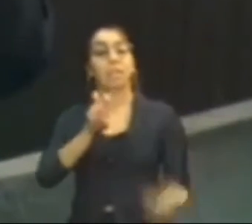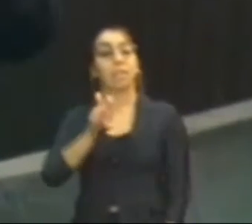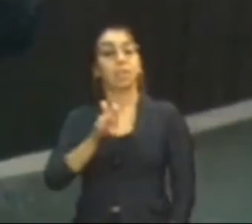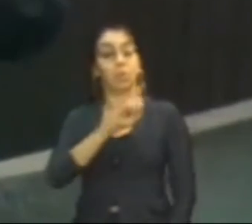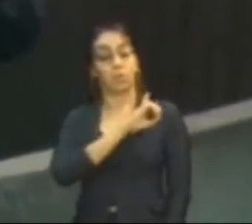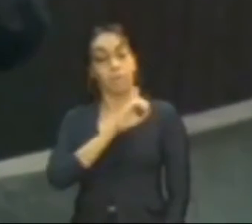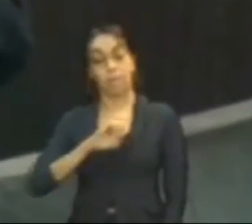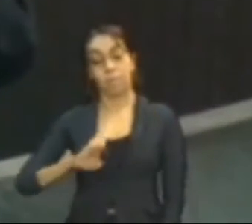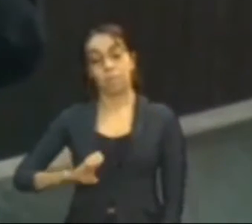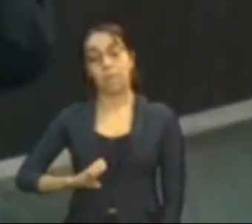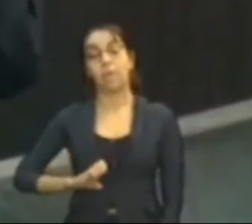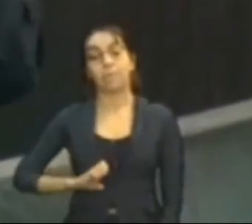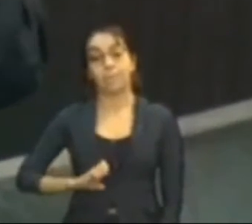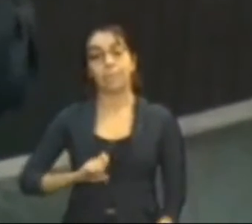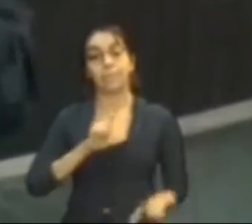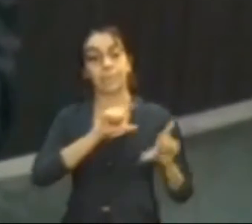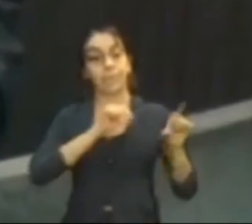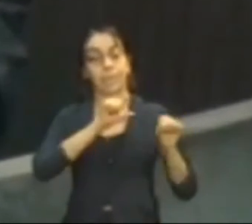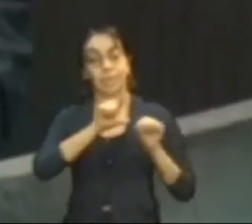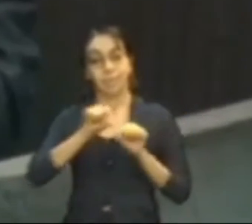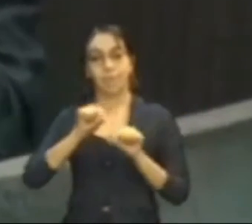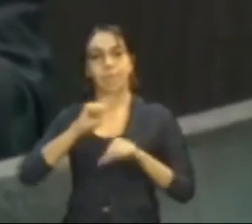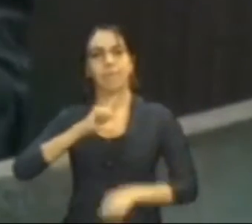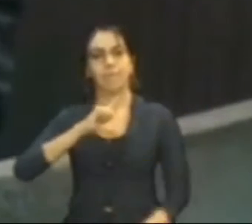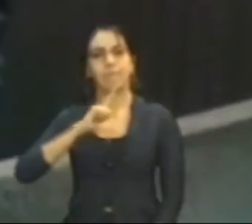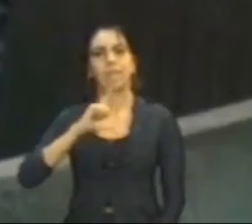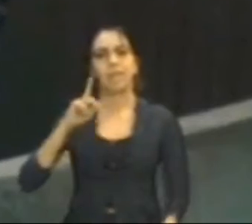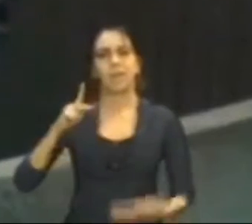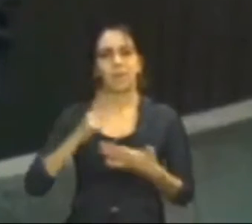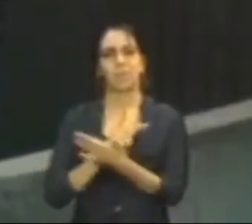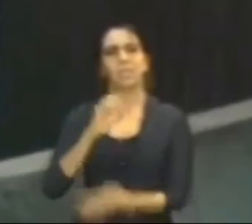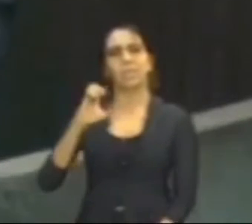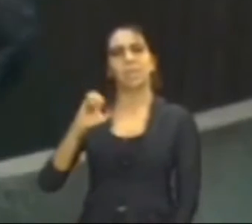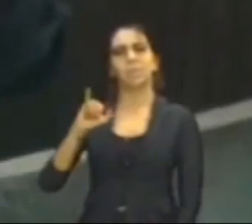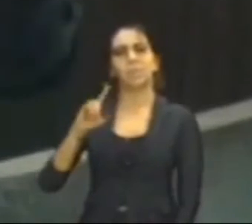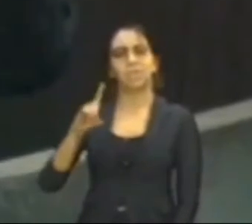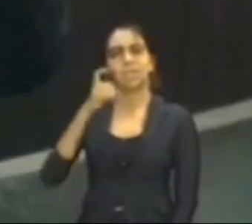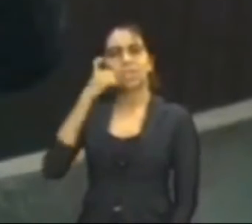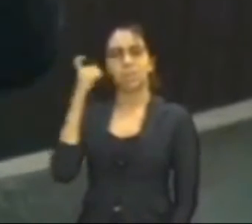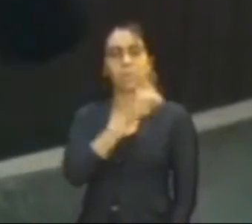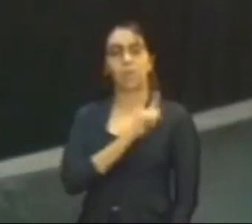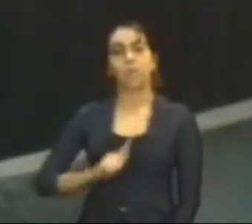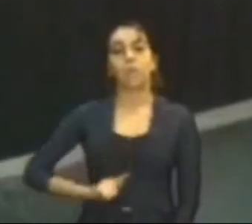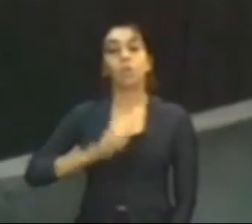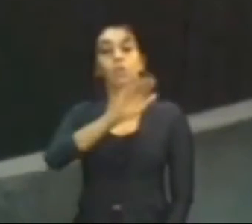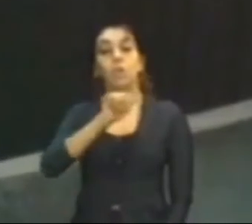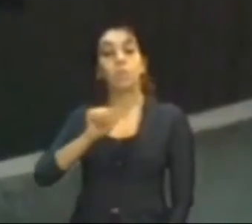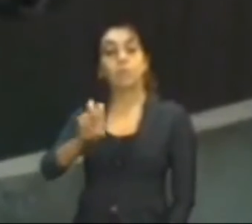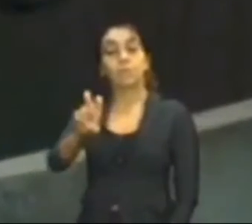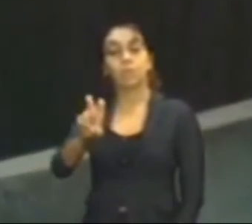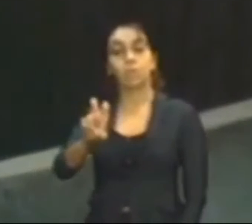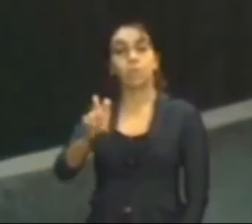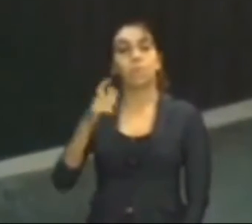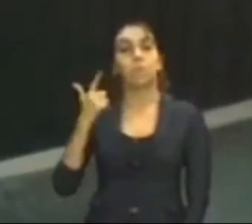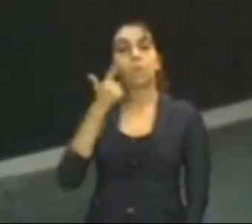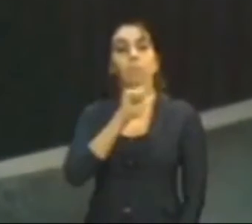1, 2, 3, 4, 5 deputados. Teve época aqui, época do governador Cid Gomes, que ele chamou 5 deputados para que um